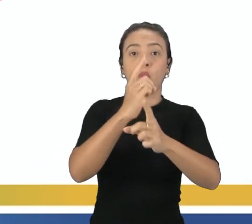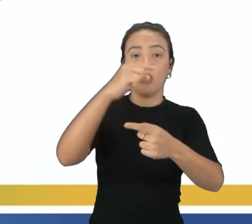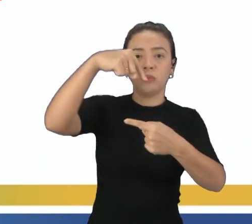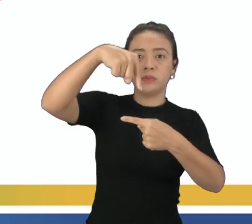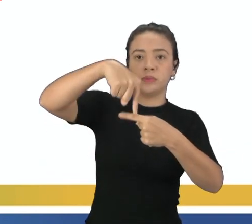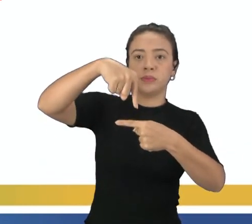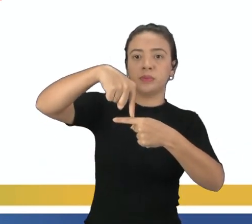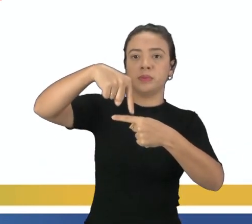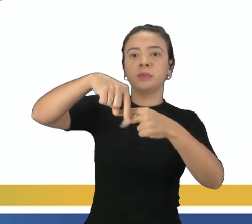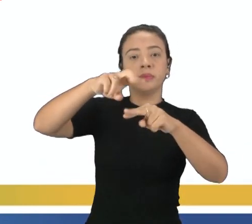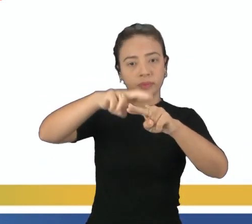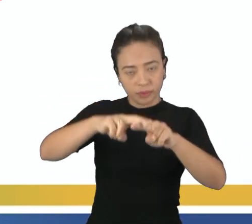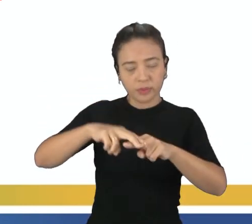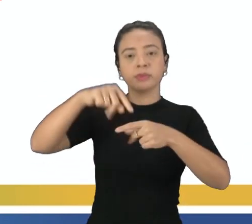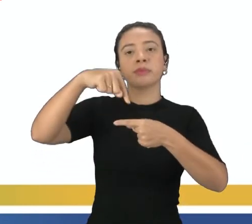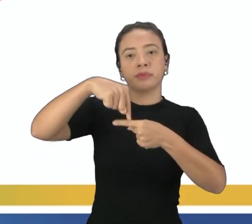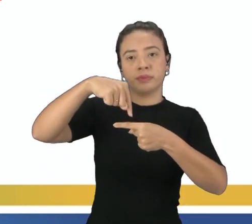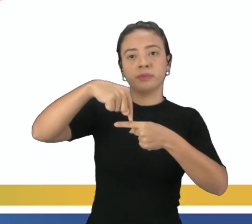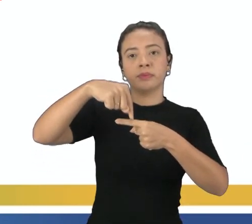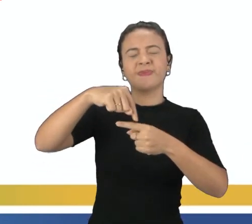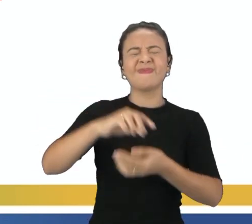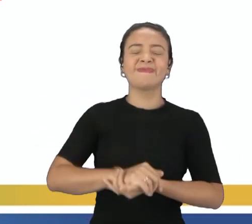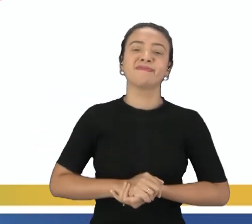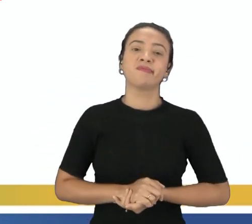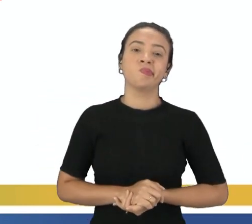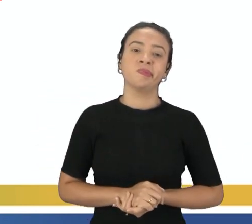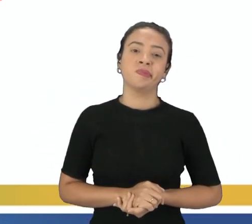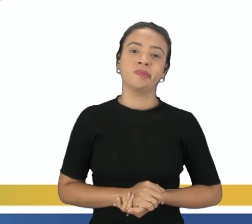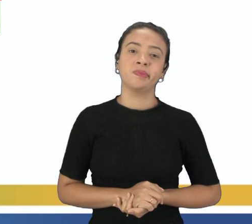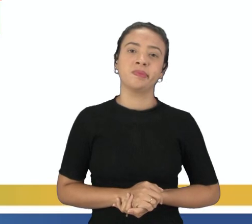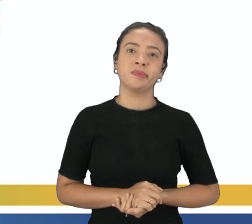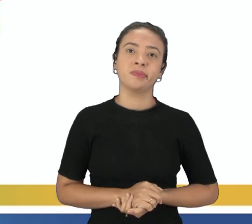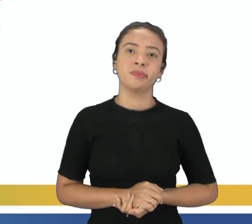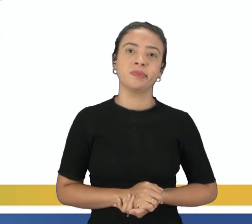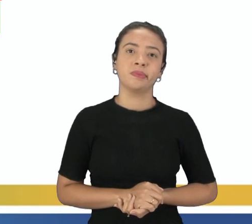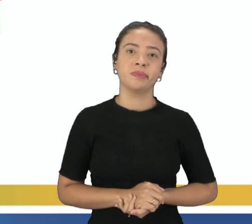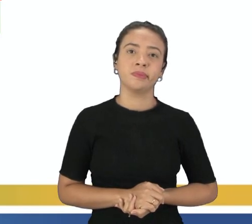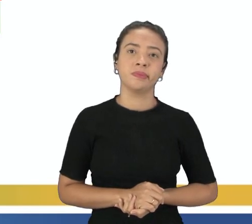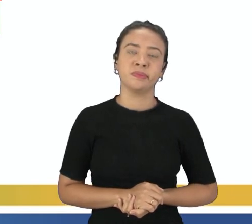cruz, portanto, são perpendiculares entre si.